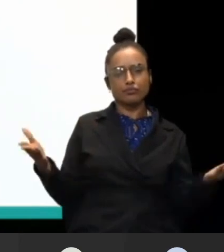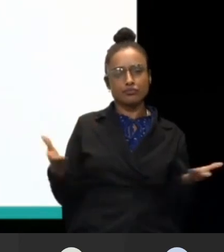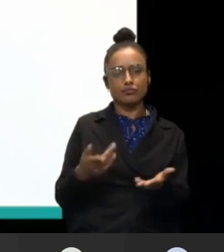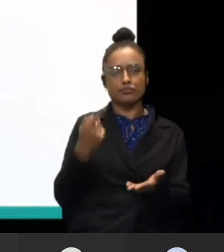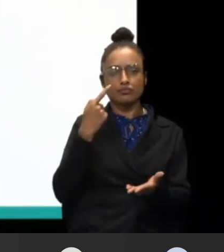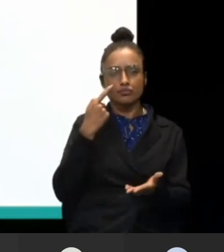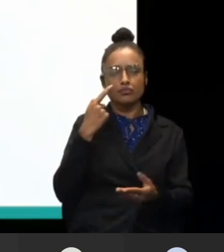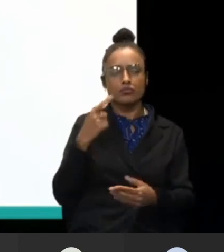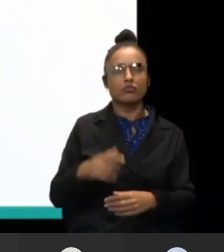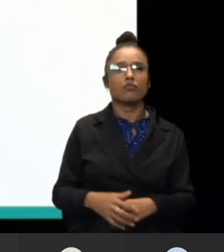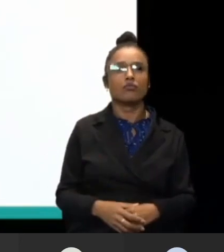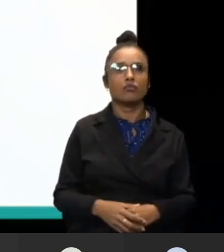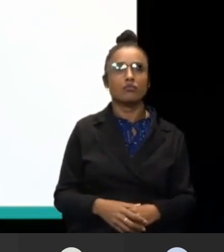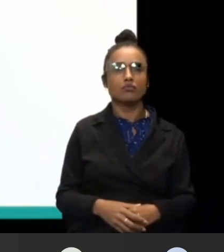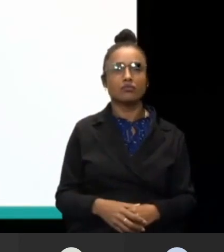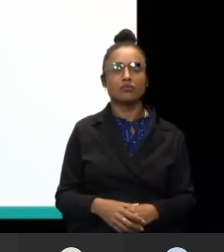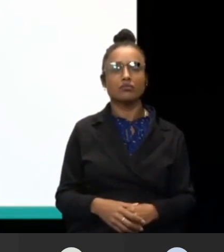Prosseguindo.